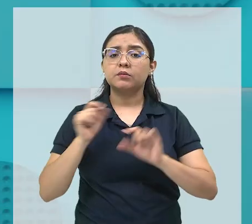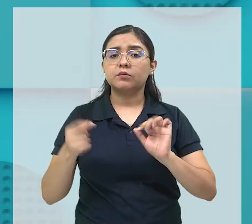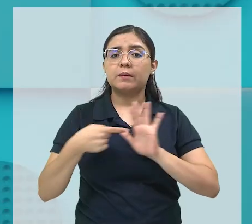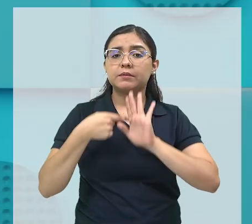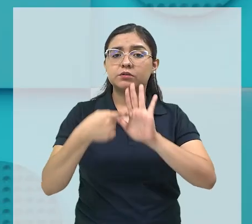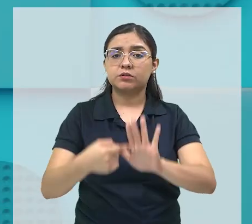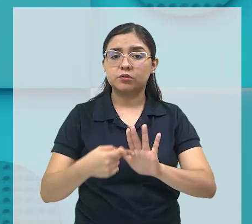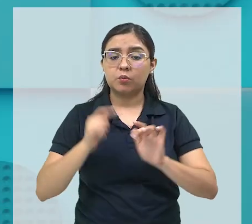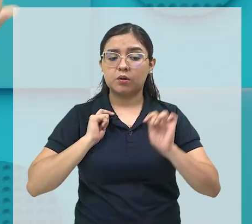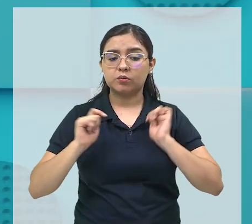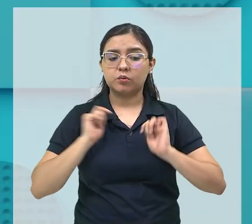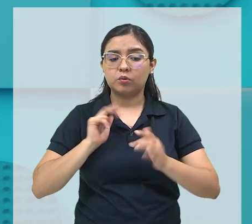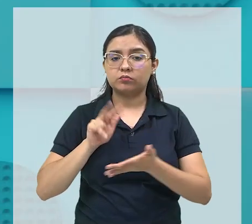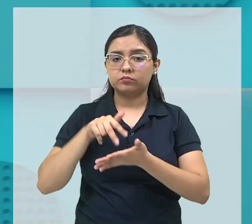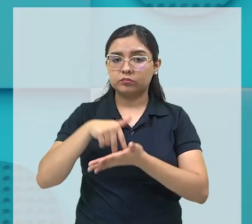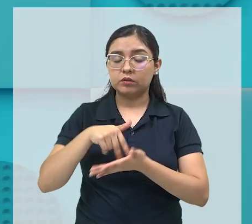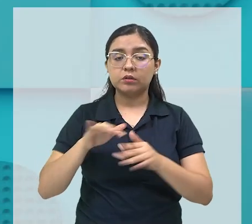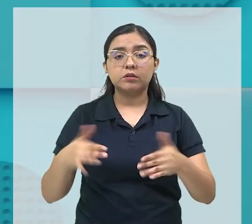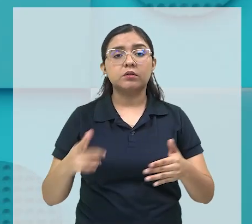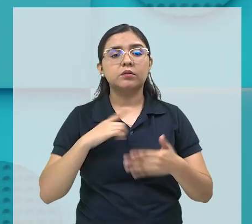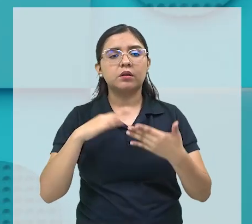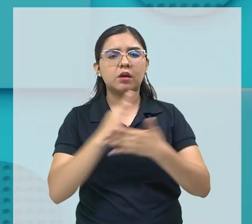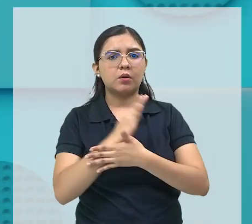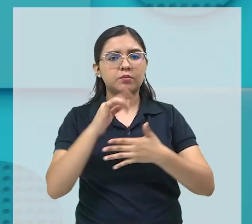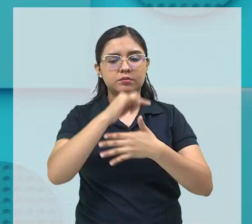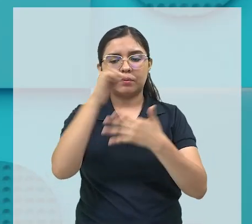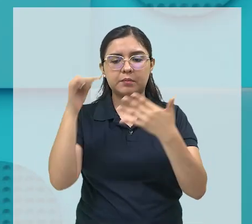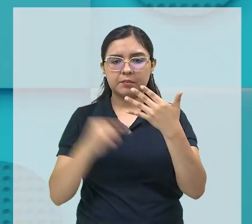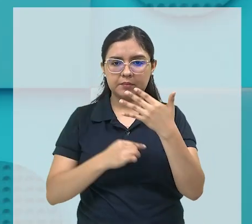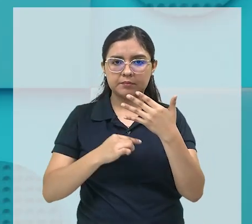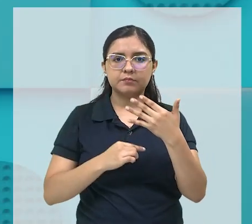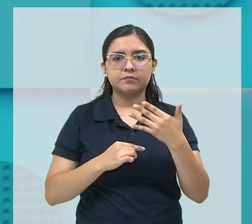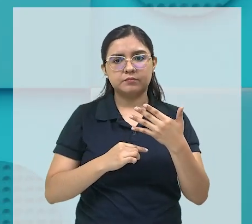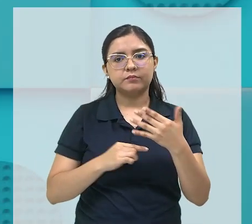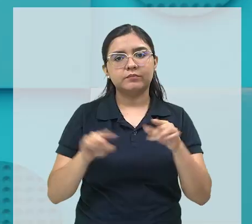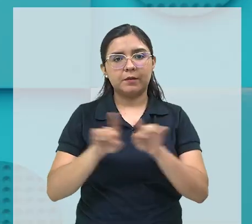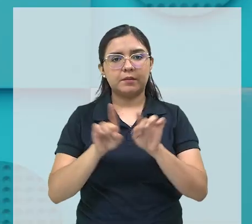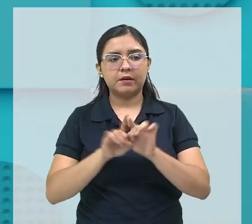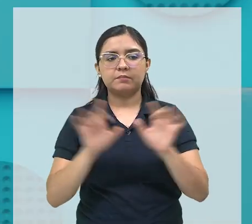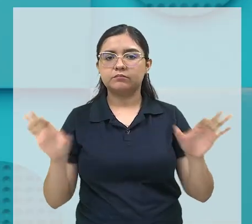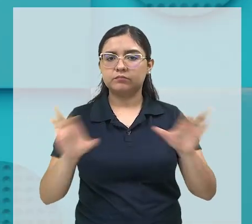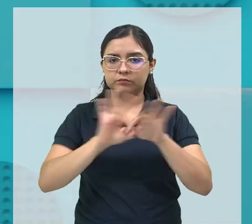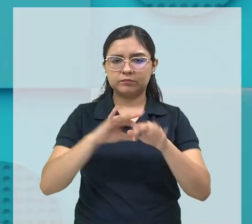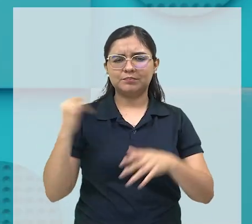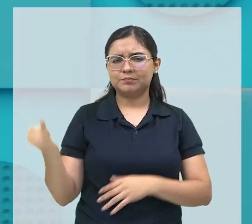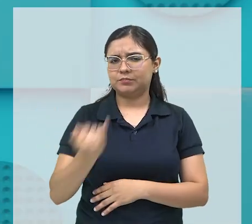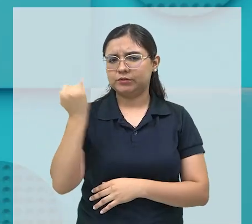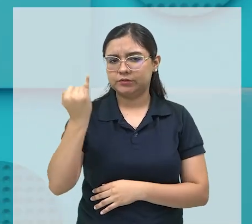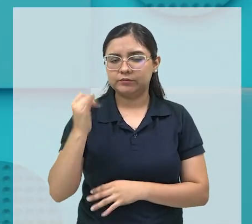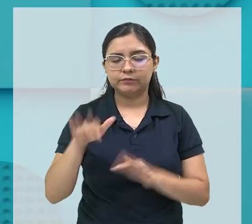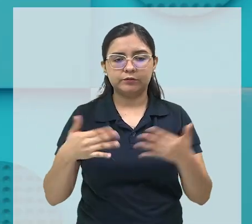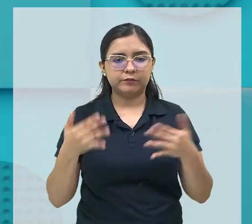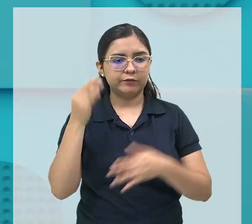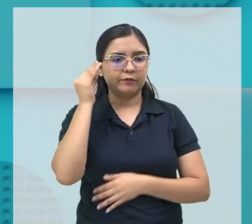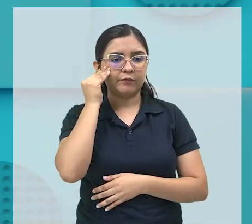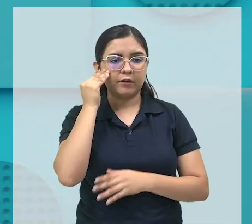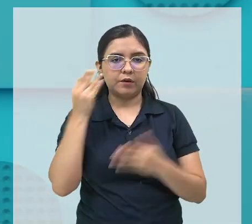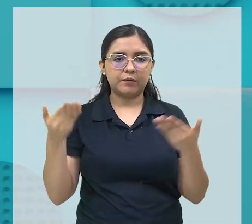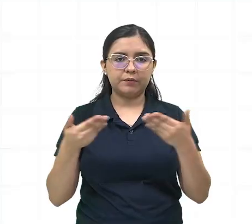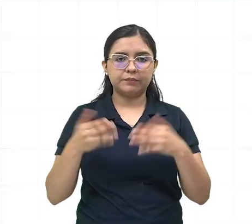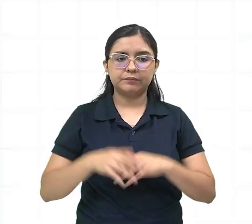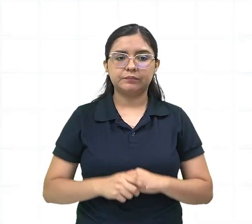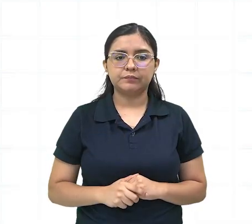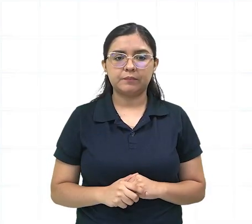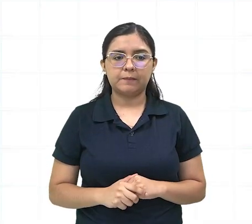ator. E nesta ação cênica existem alguns elementos que dialogam entre si e são extremamente importantes, é o que a gente vai começar a ver